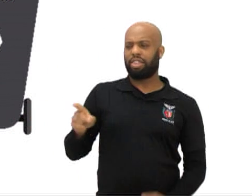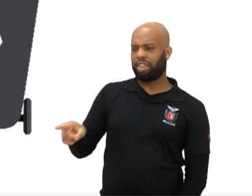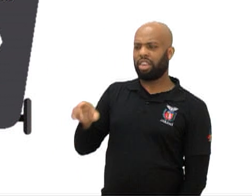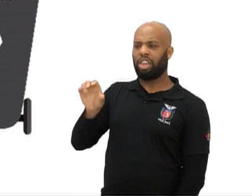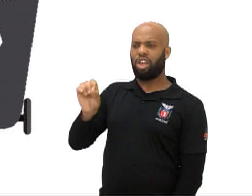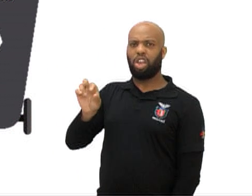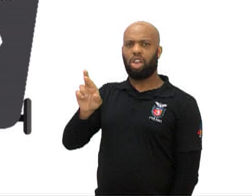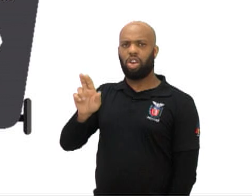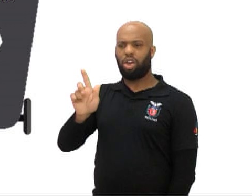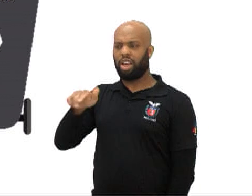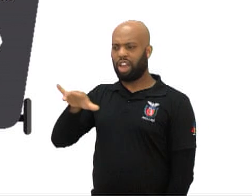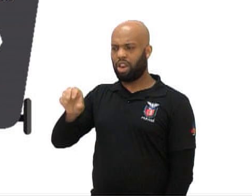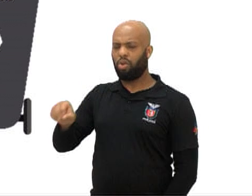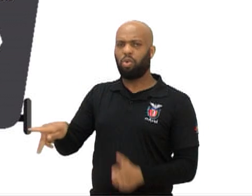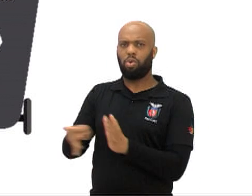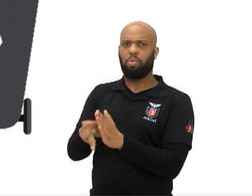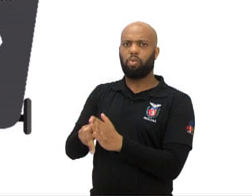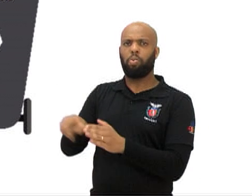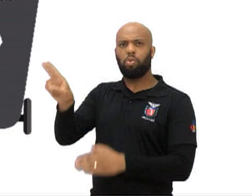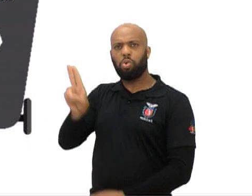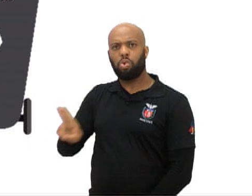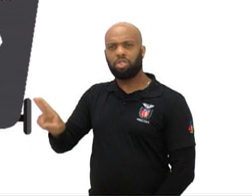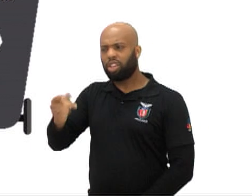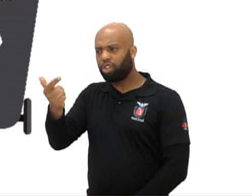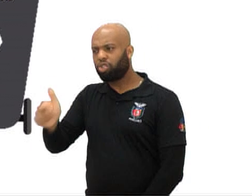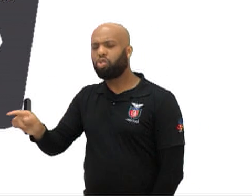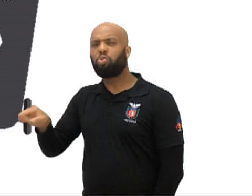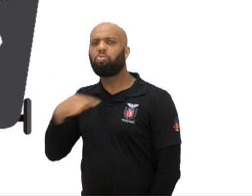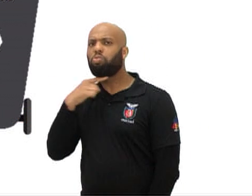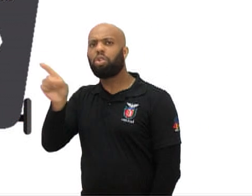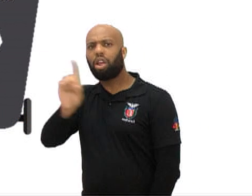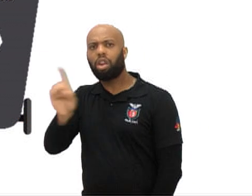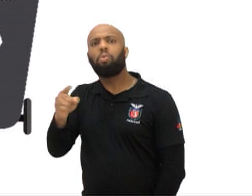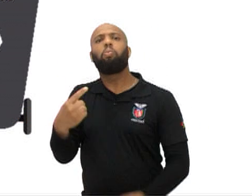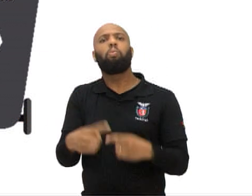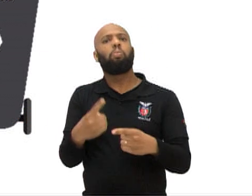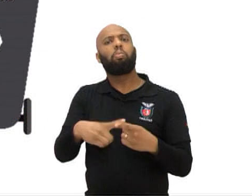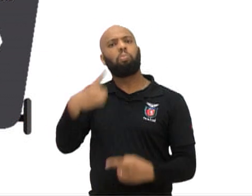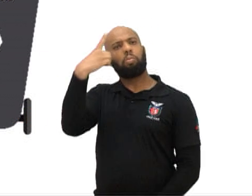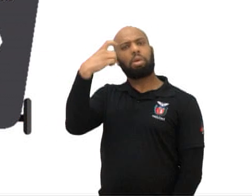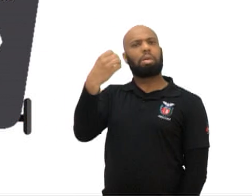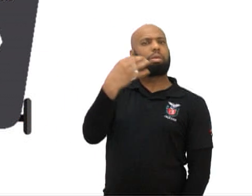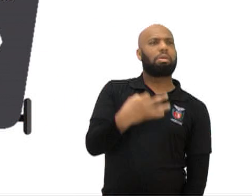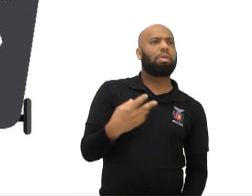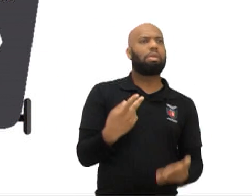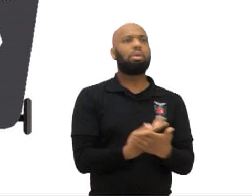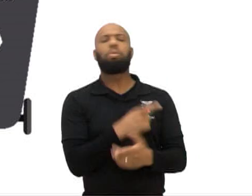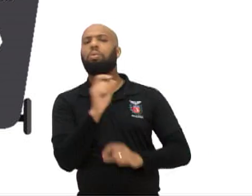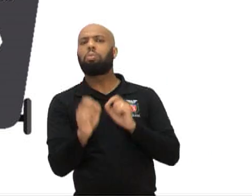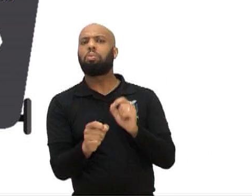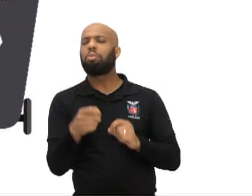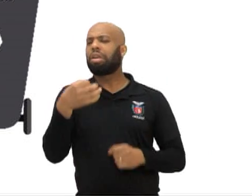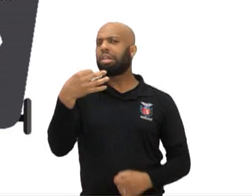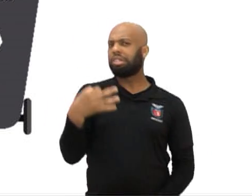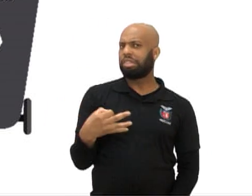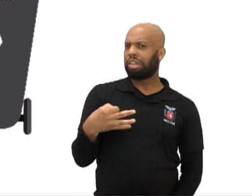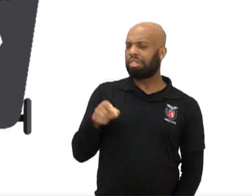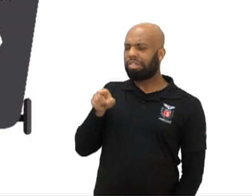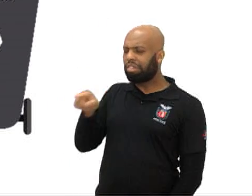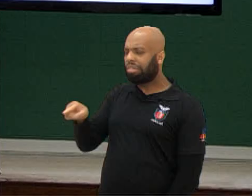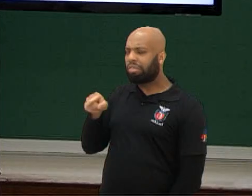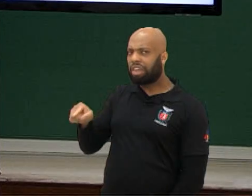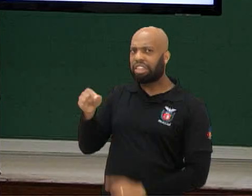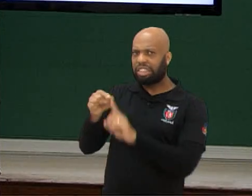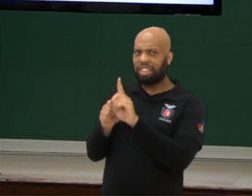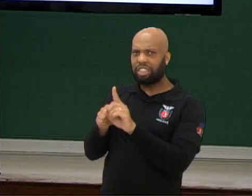Por que essa ideia está correta ou não está correta? Será que essa ideia está correta, que o